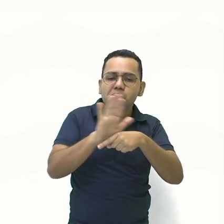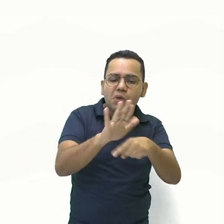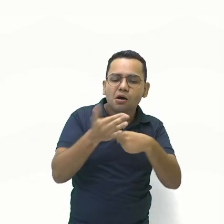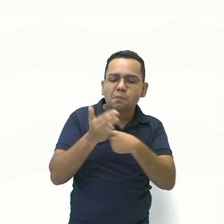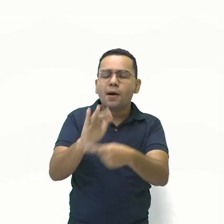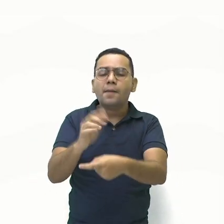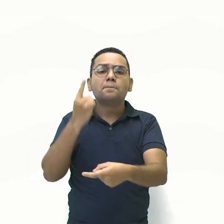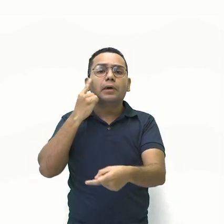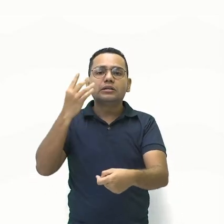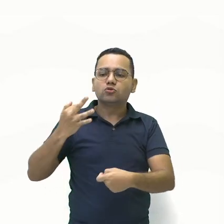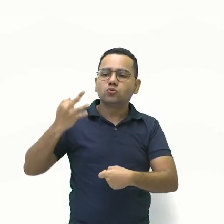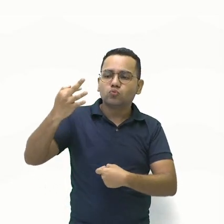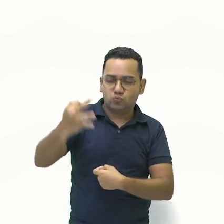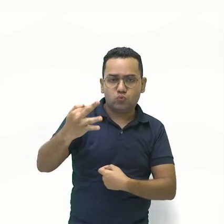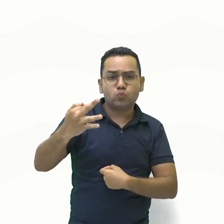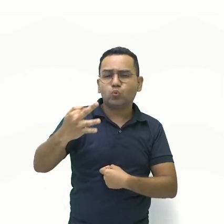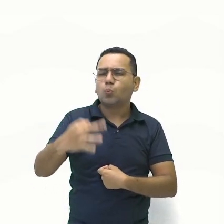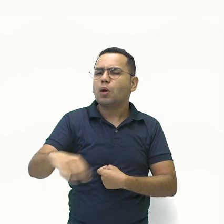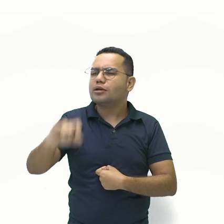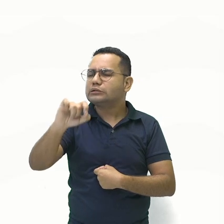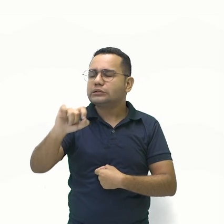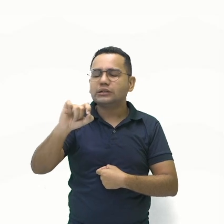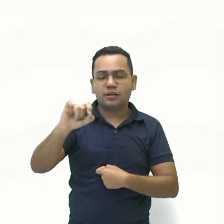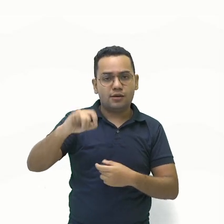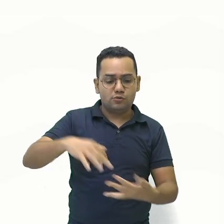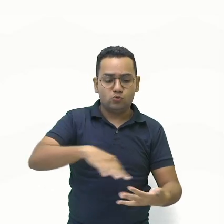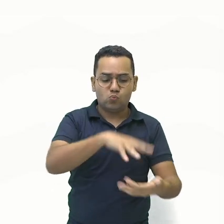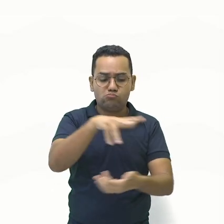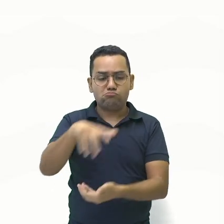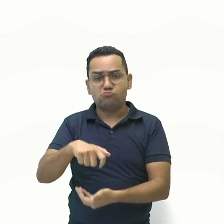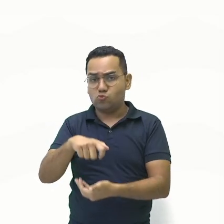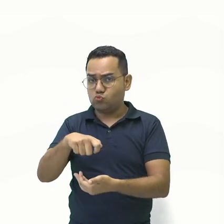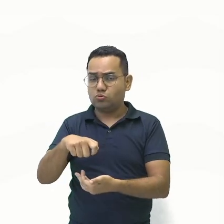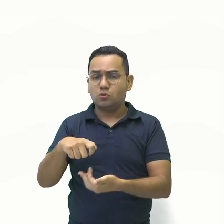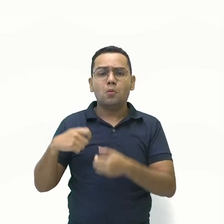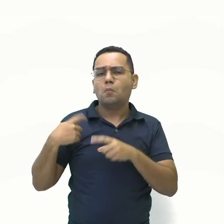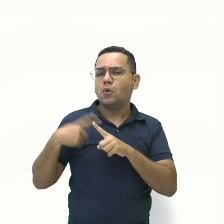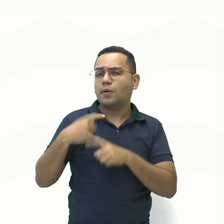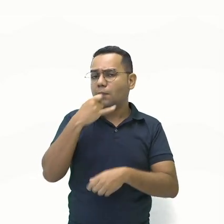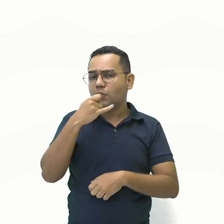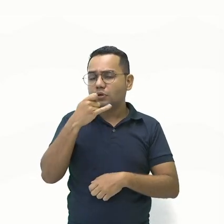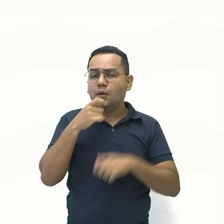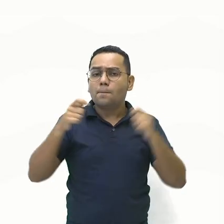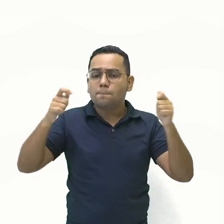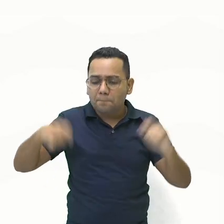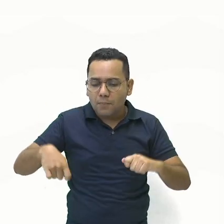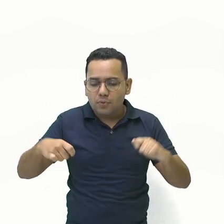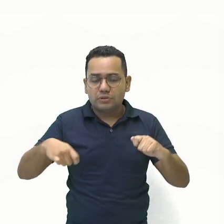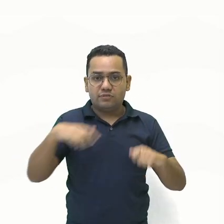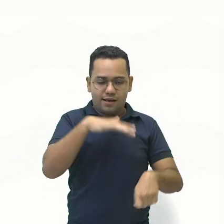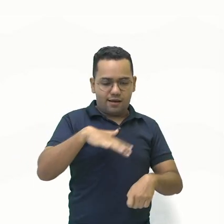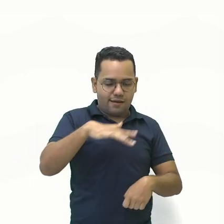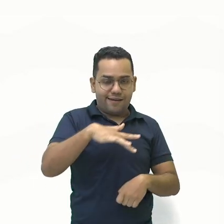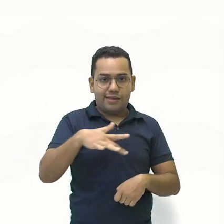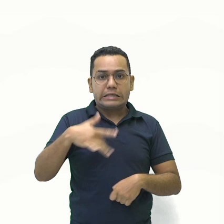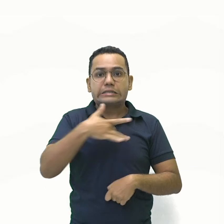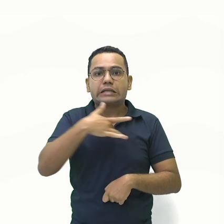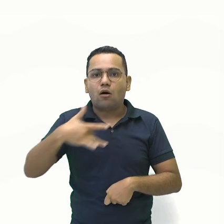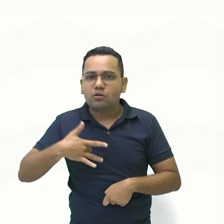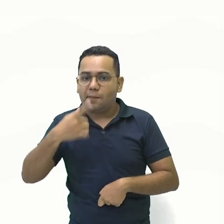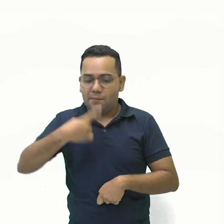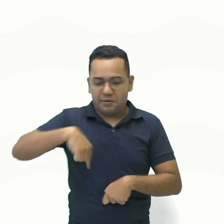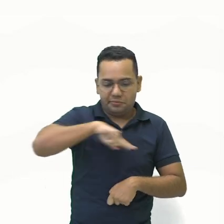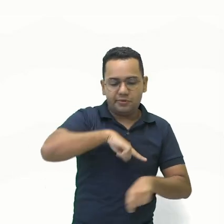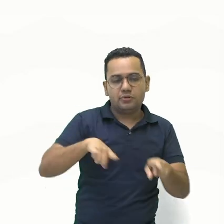do planeta, que a gente fique mais preocupado em deixar o meio ambiente mais saudável para a gente e para as futuras